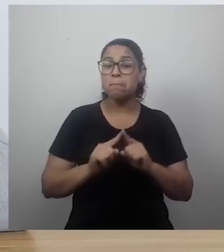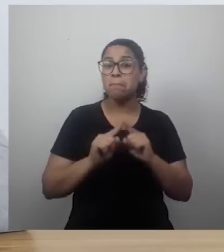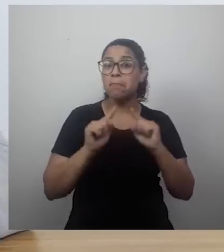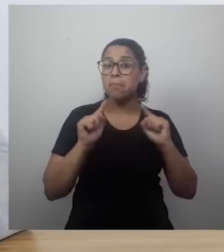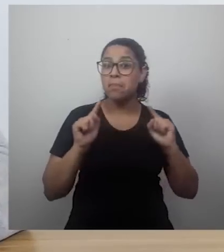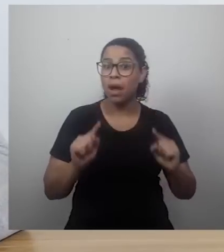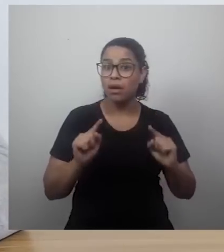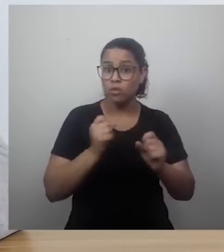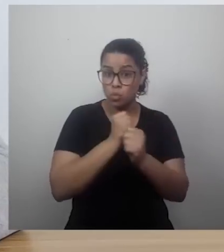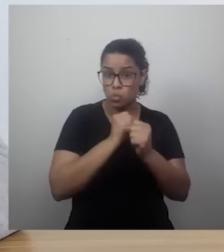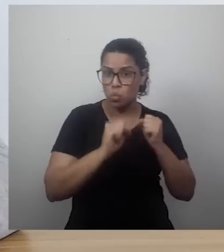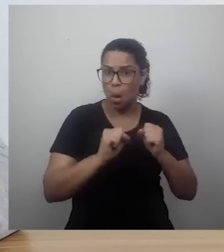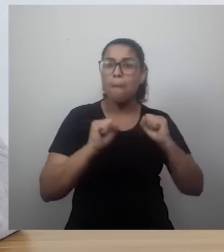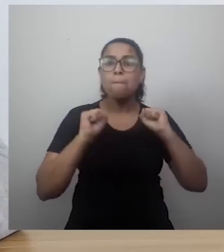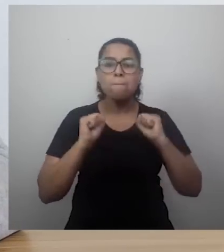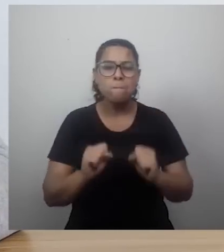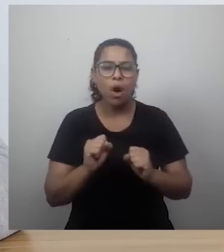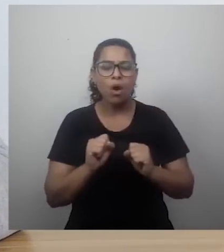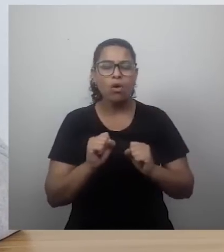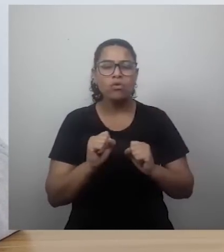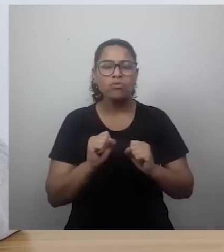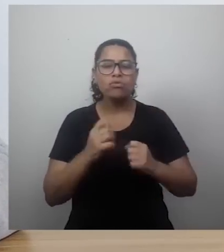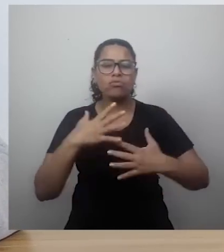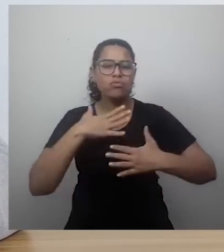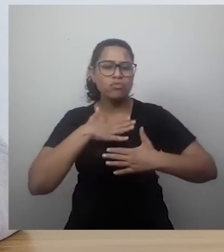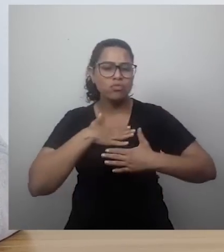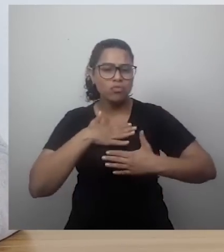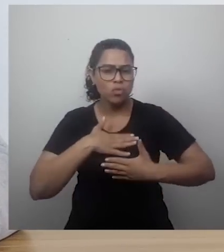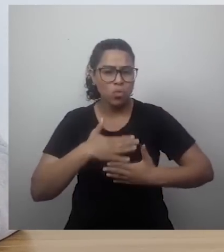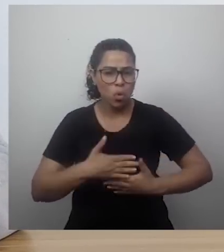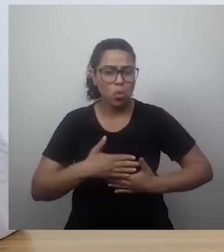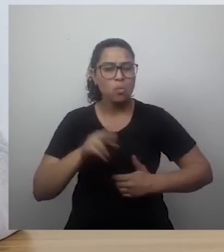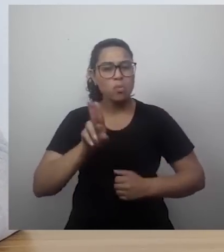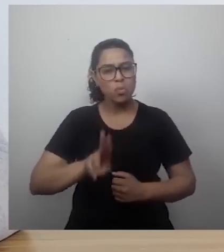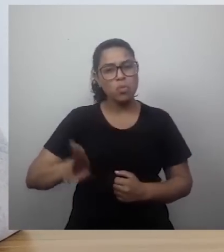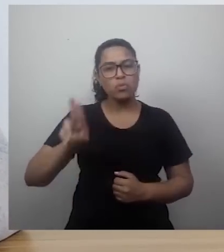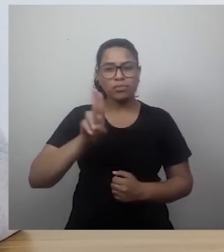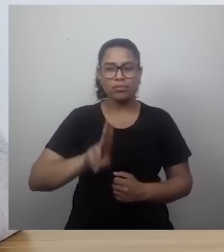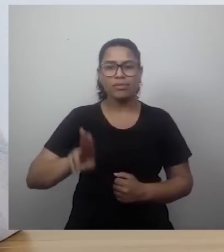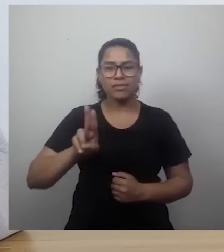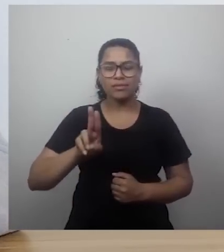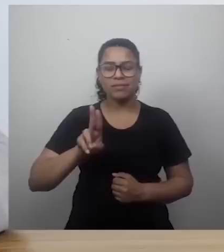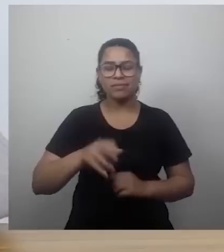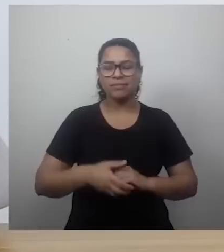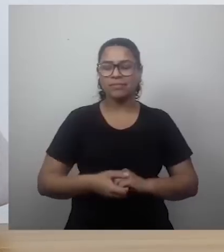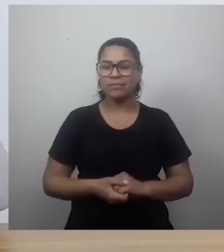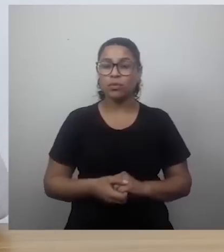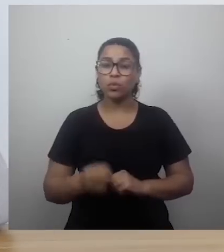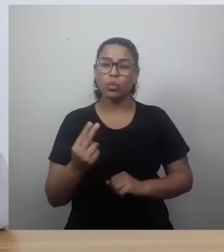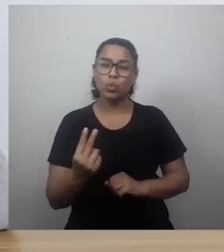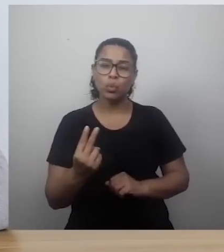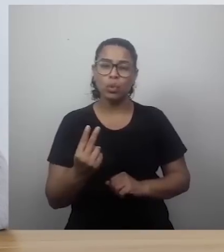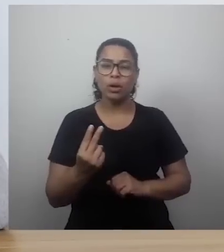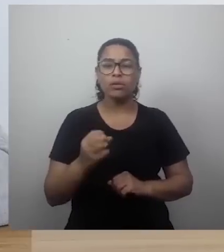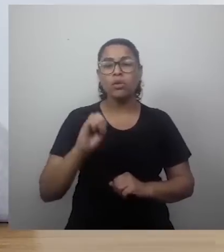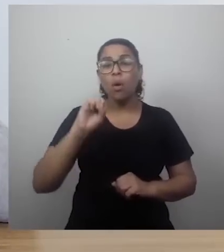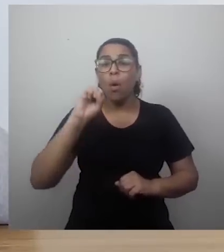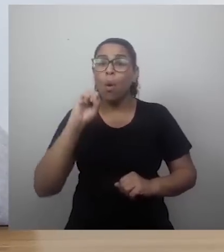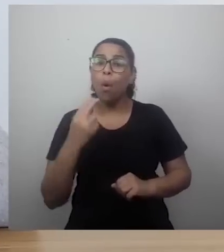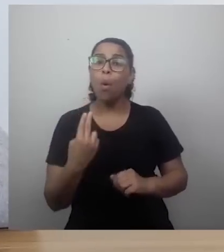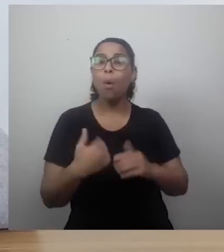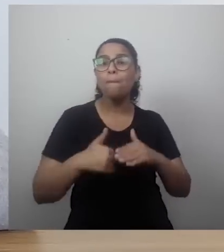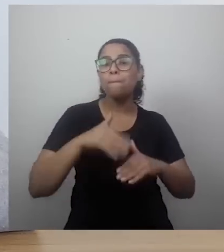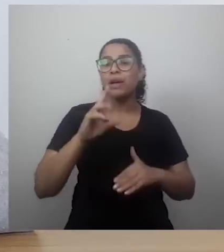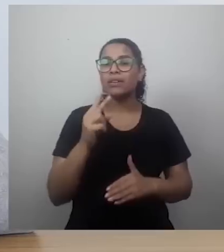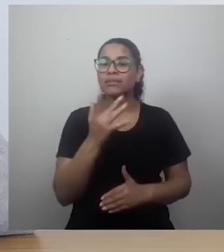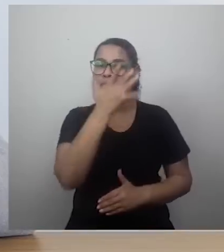lutas todas as práticas corporais que possuem embates corporais de oposição entre duas ou mais pessoas. Vou